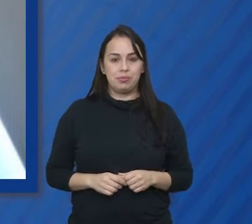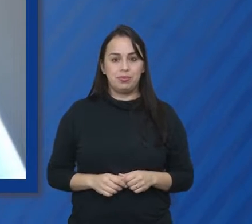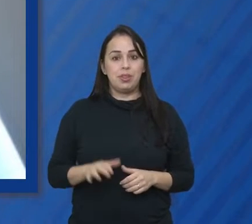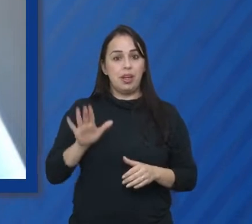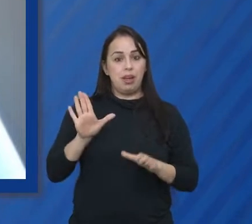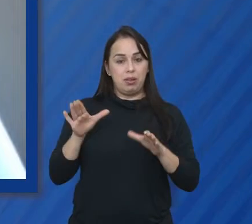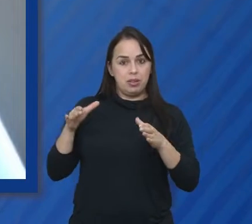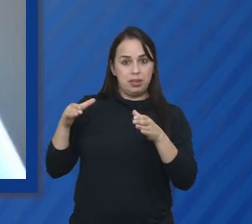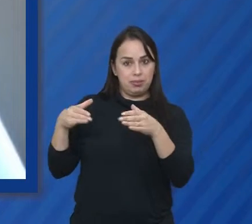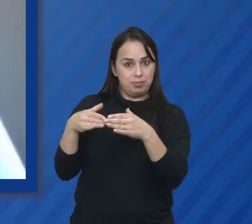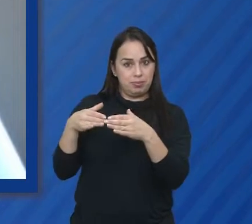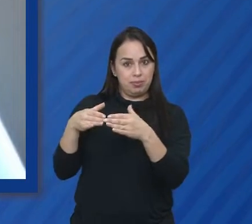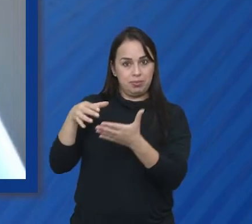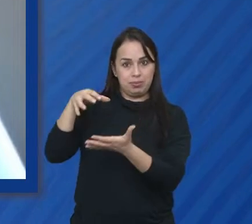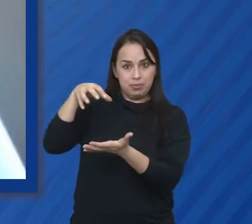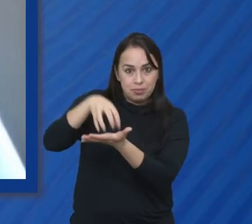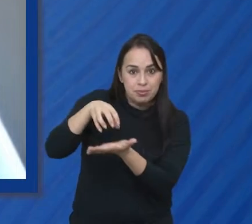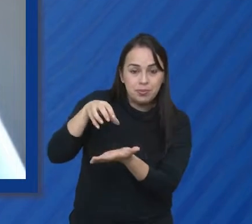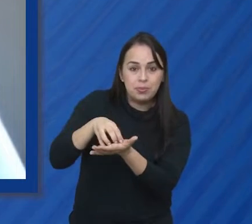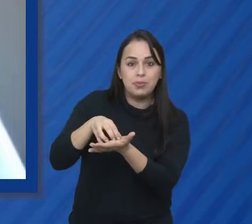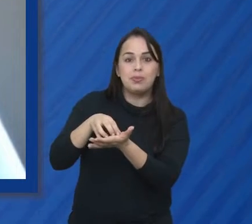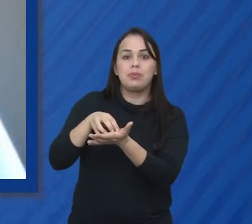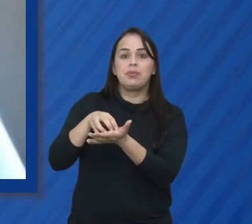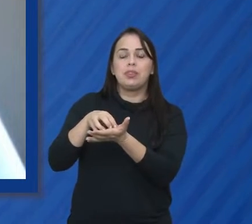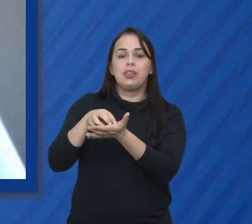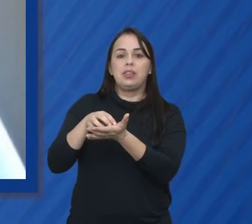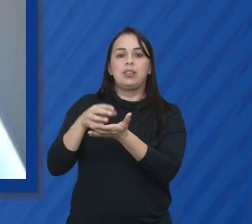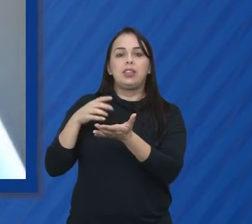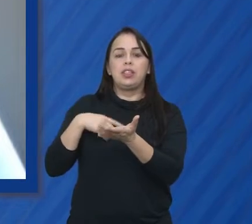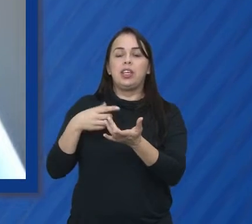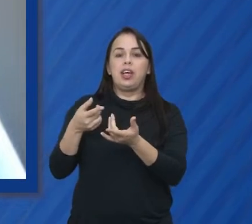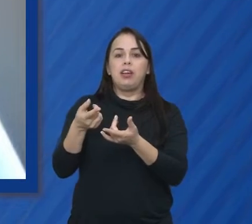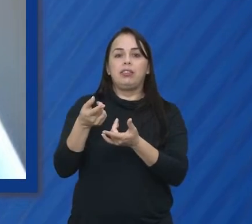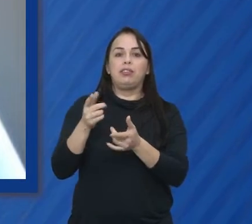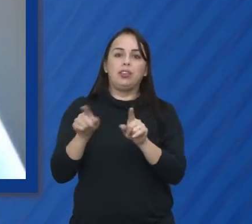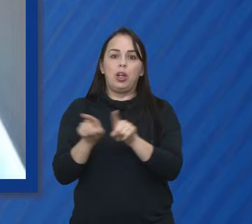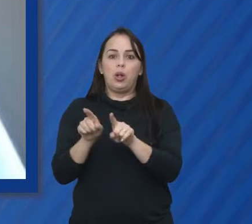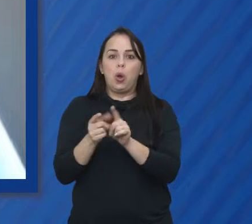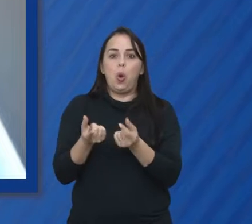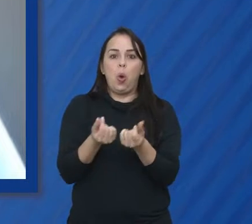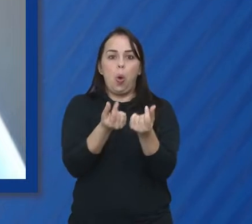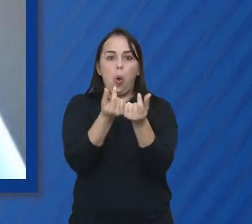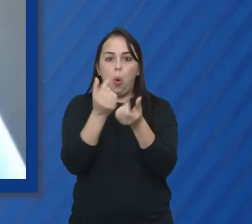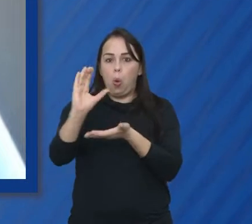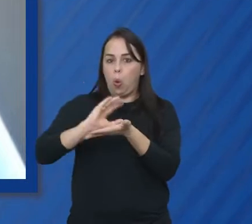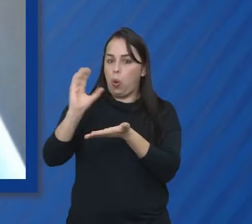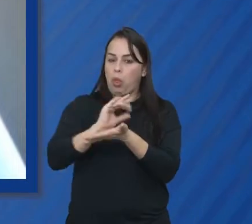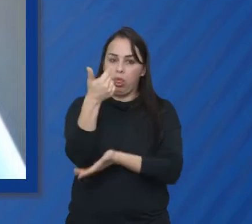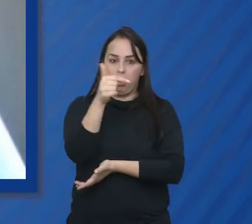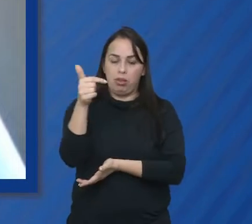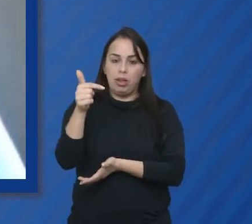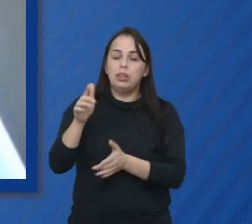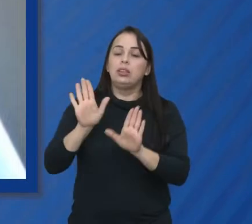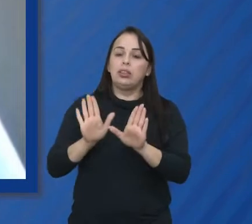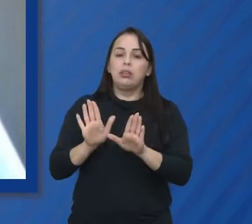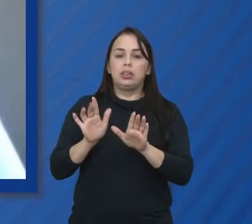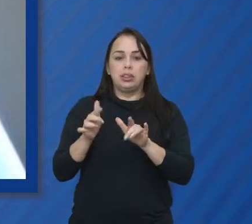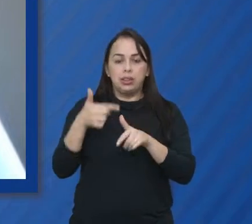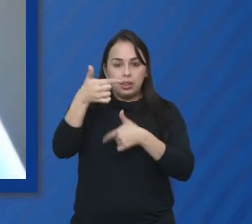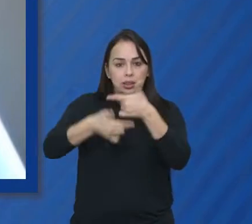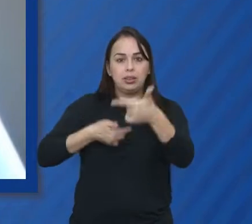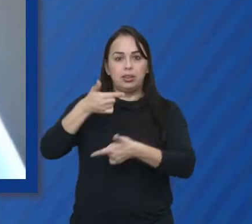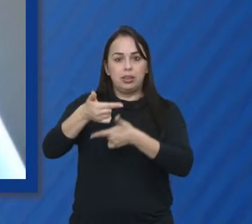Esclerose Múltipla, é uma organização social, filantrópica, sem fins econômicos, que atua